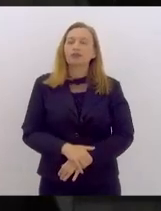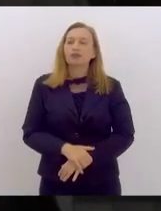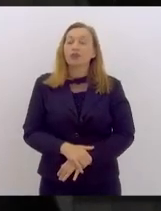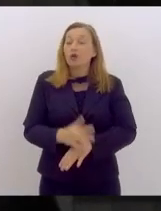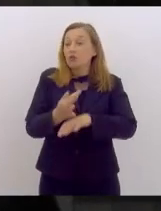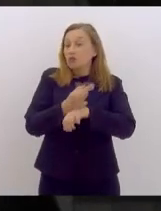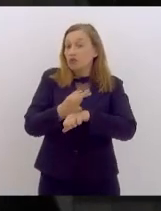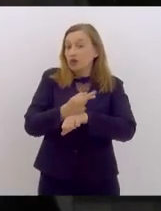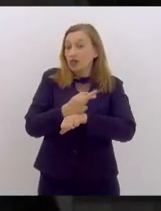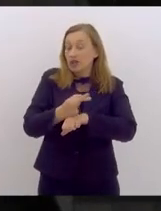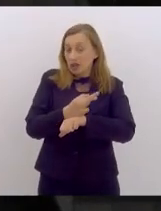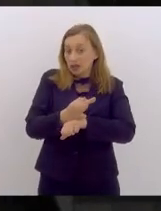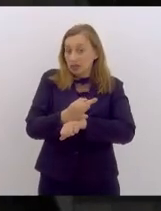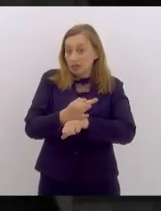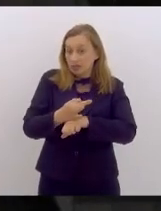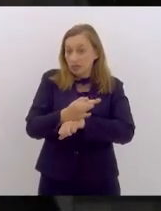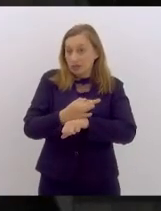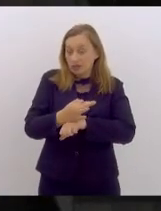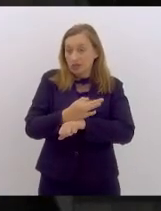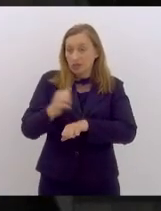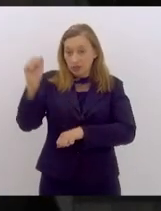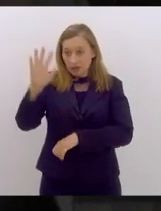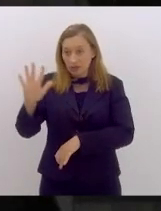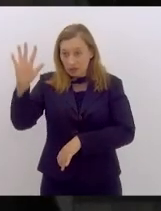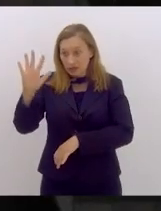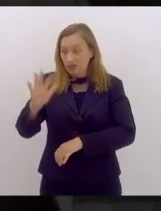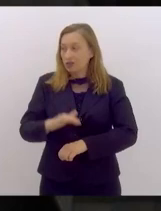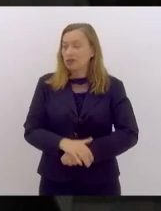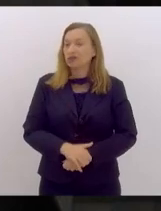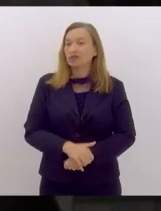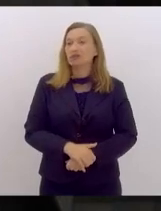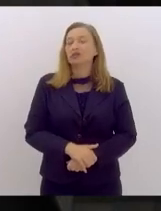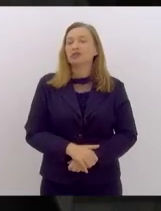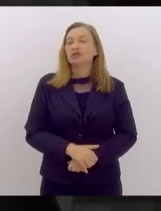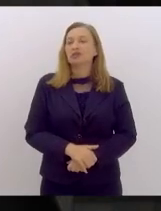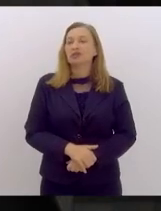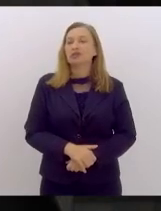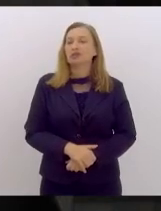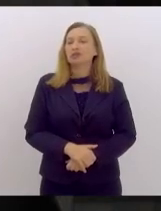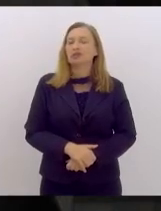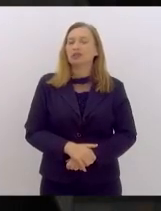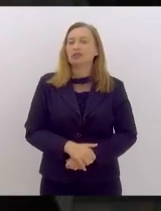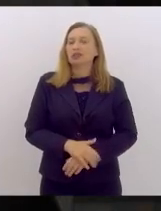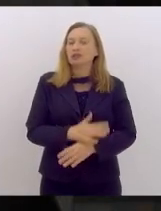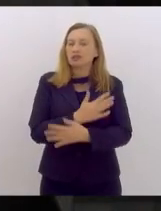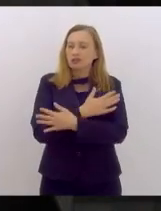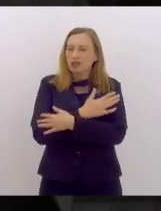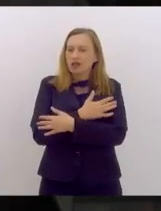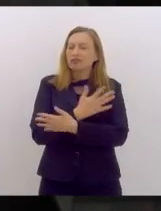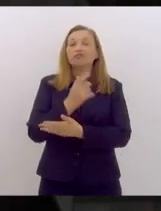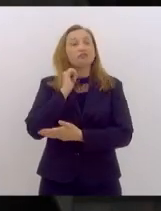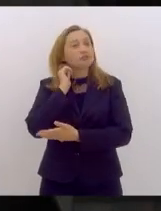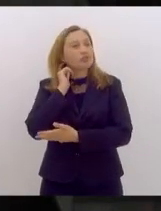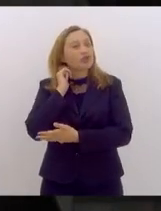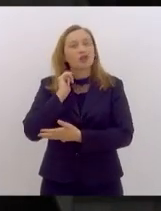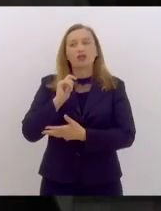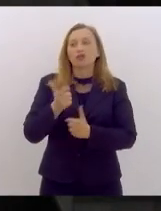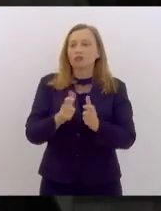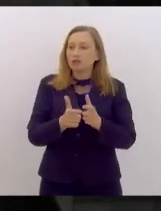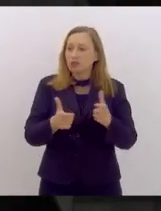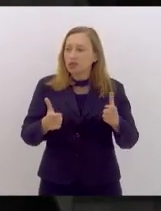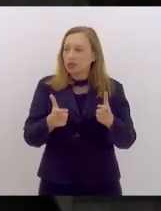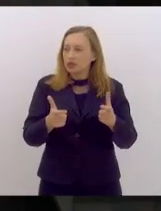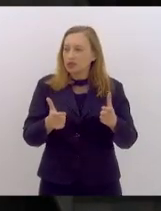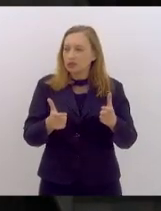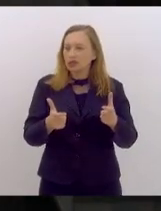feriado nacional já foi alvo de muitos congestionamentos